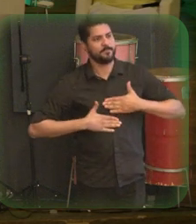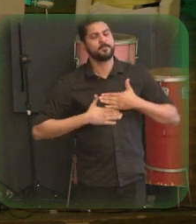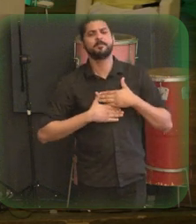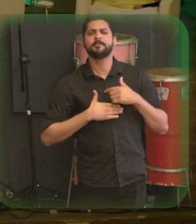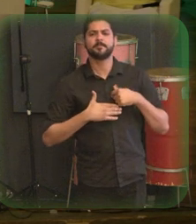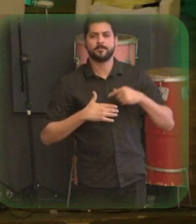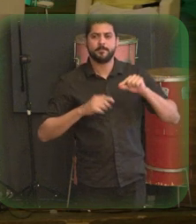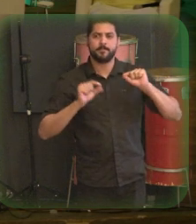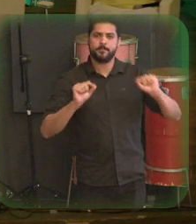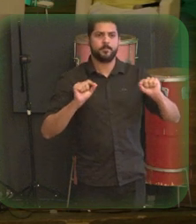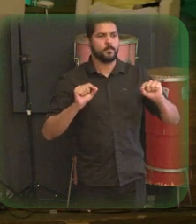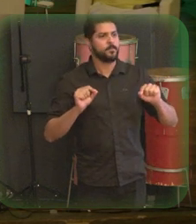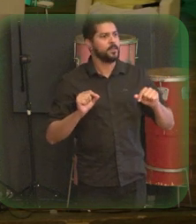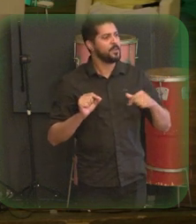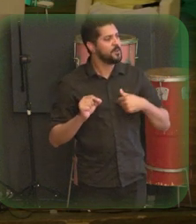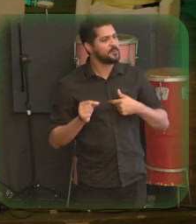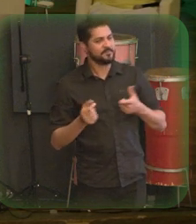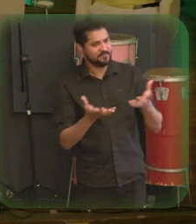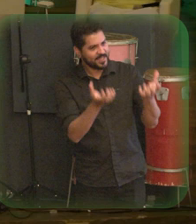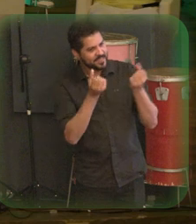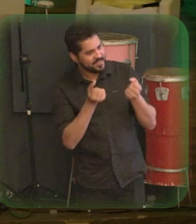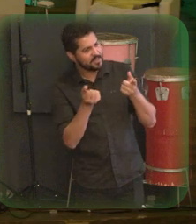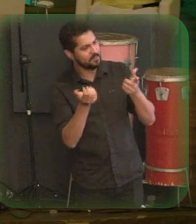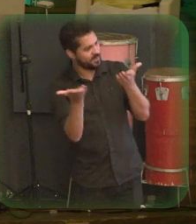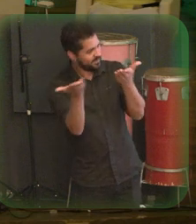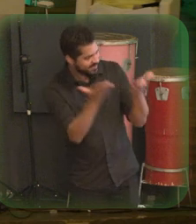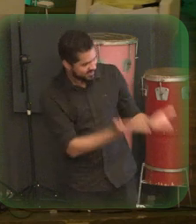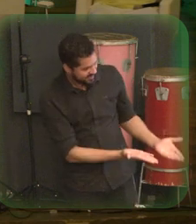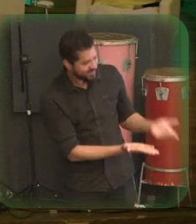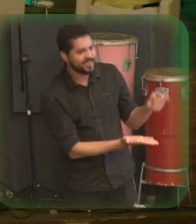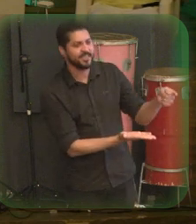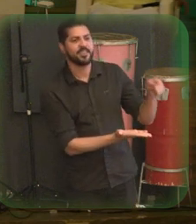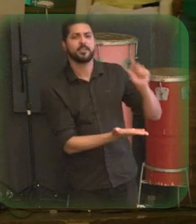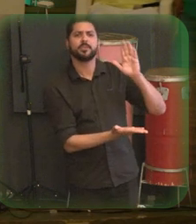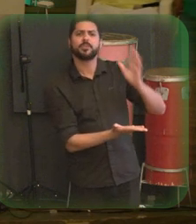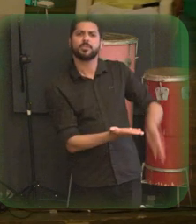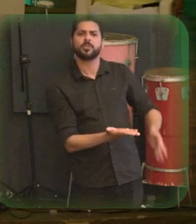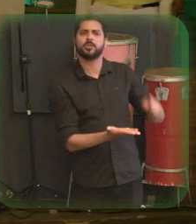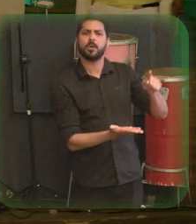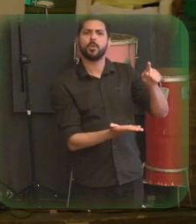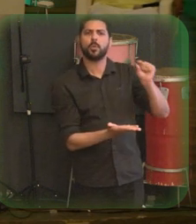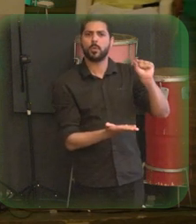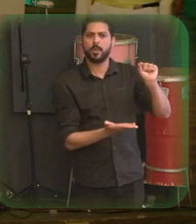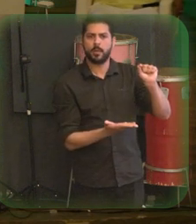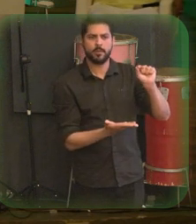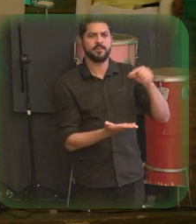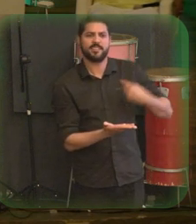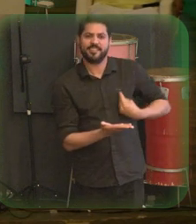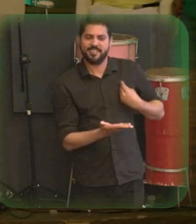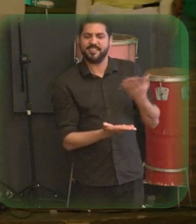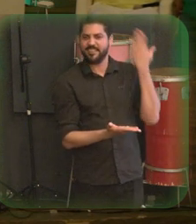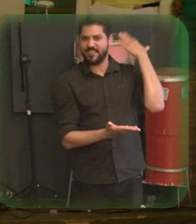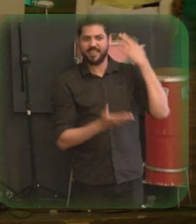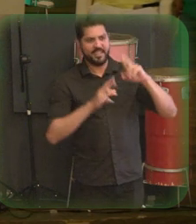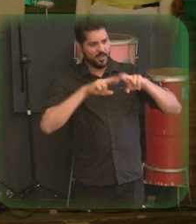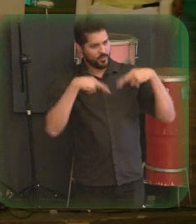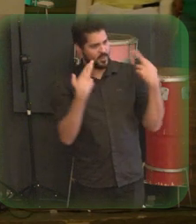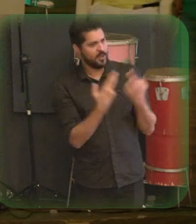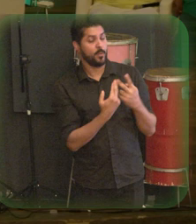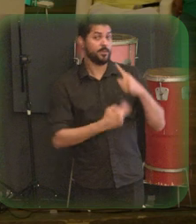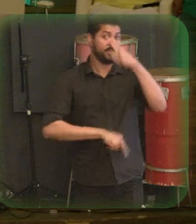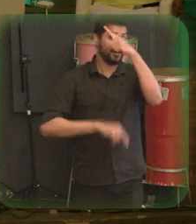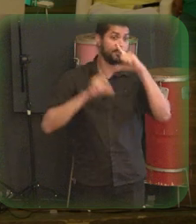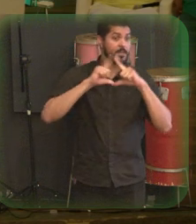enorme satisfação em recebê-lo, né, destaco aqui, né, isso já foi dito na sua presença, inclusive na nossa reunião do Conselho dos Reitores da